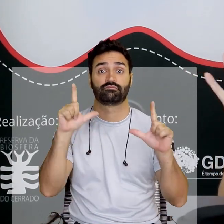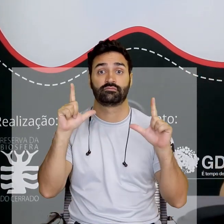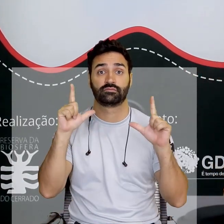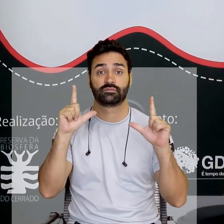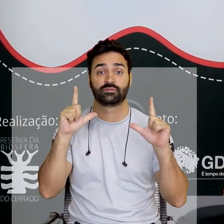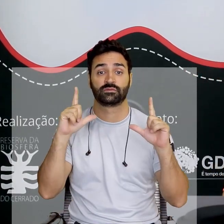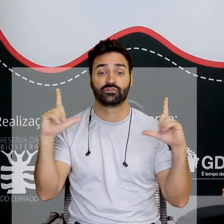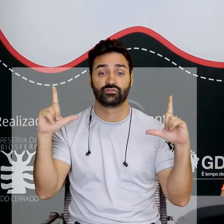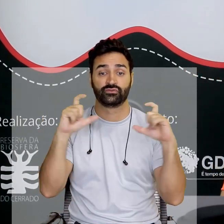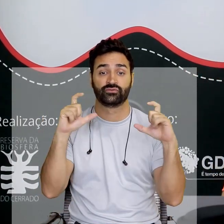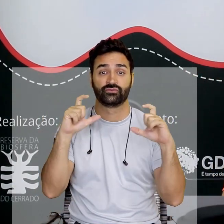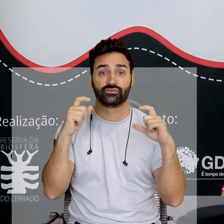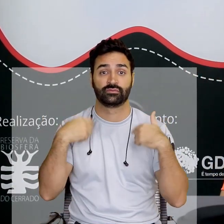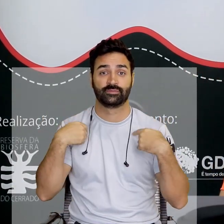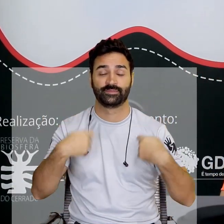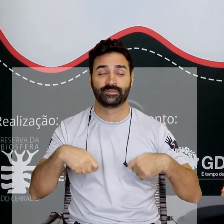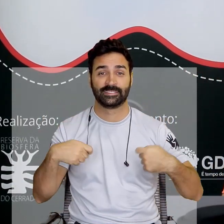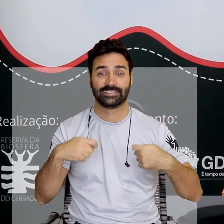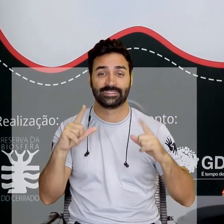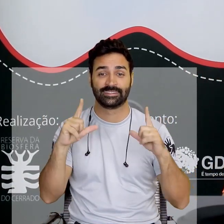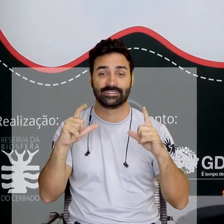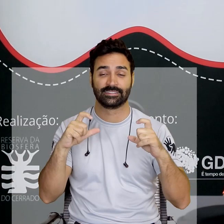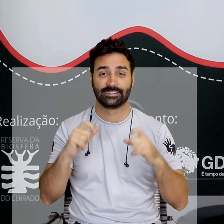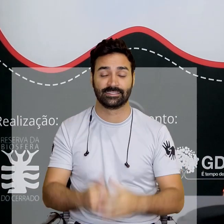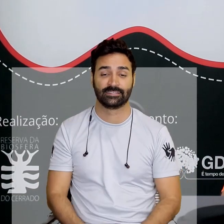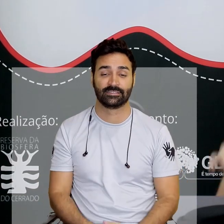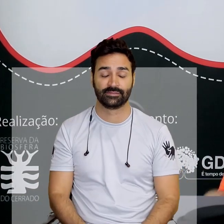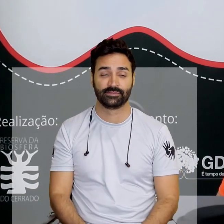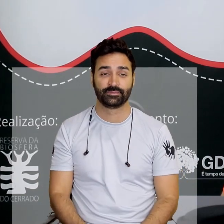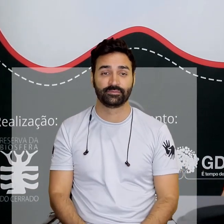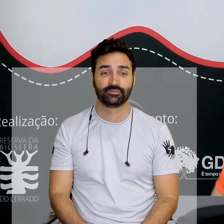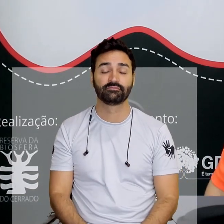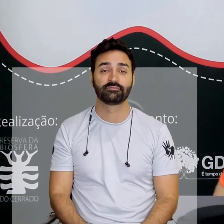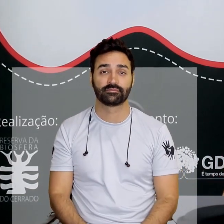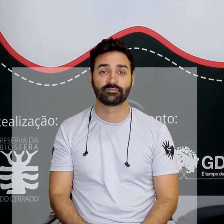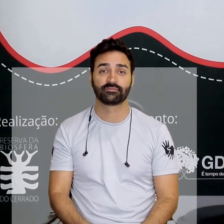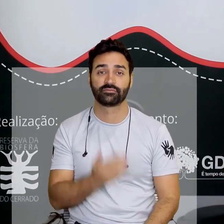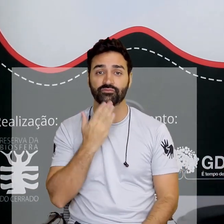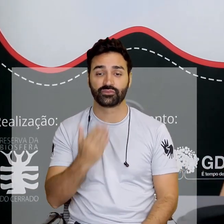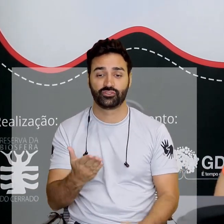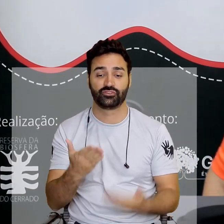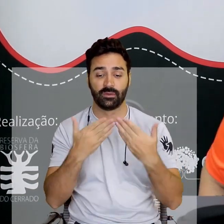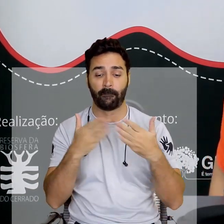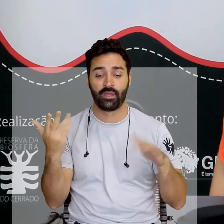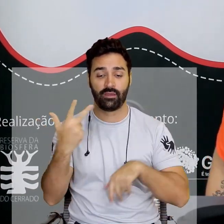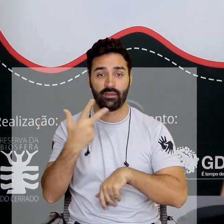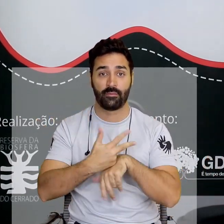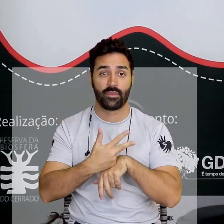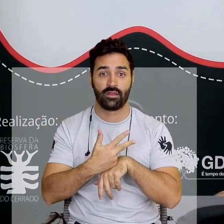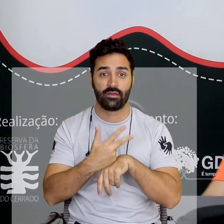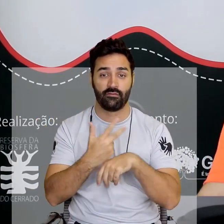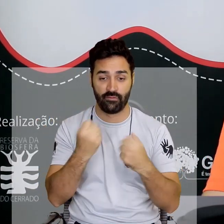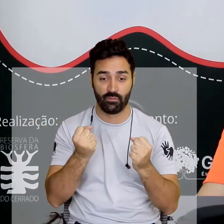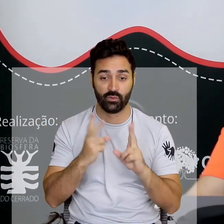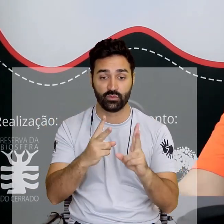poder registrar, fazer o registro da nossa aula. Todo mundo abrindo as câmeras e nós vamos dar sequência